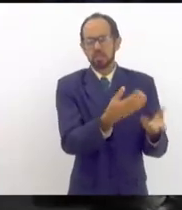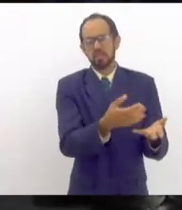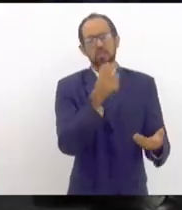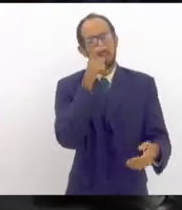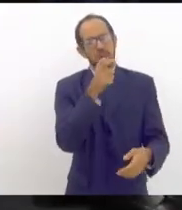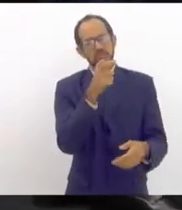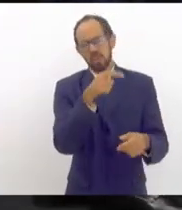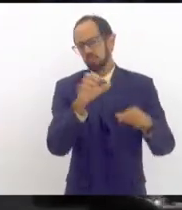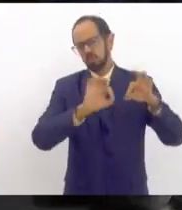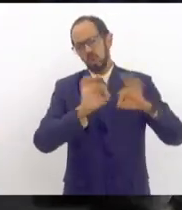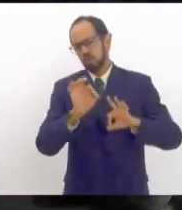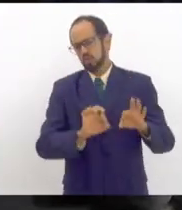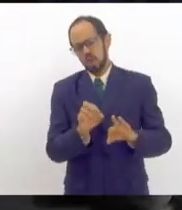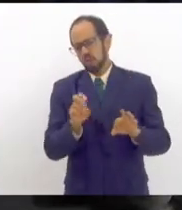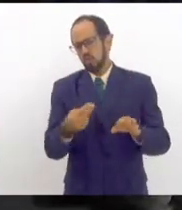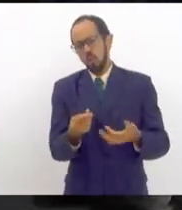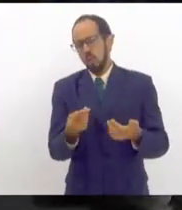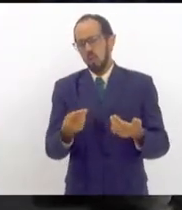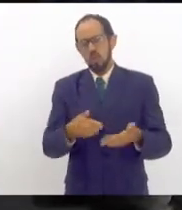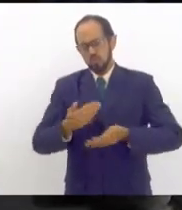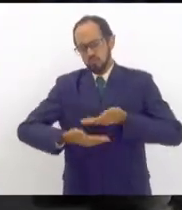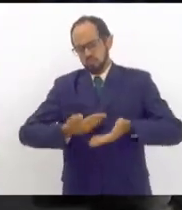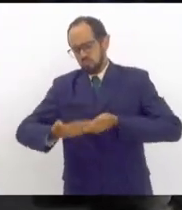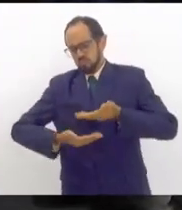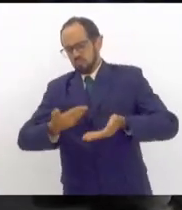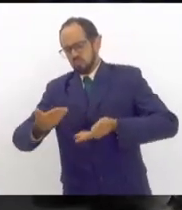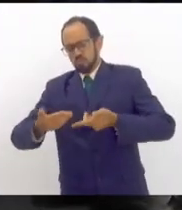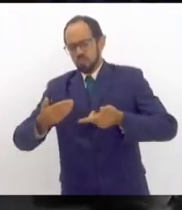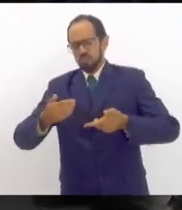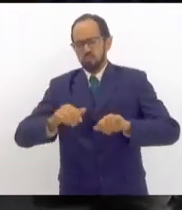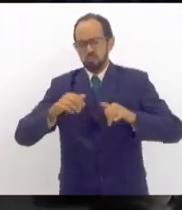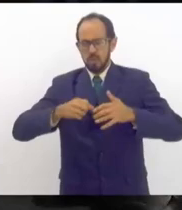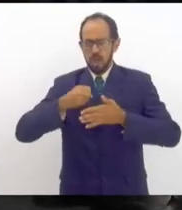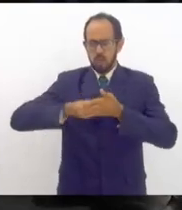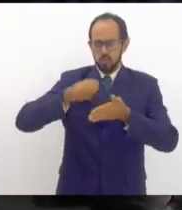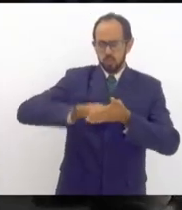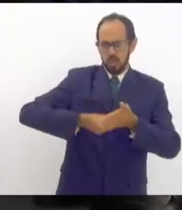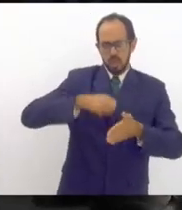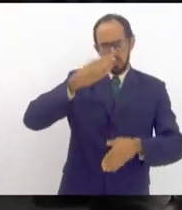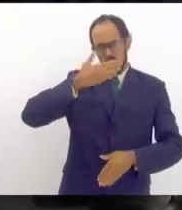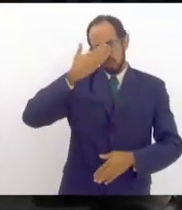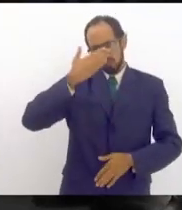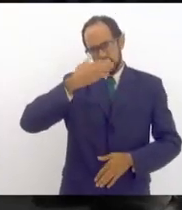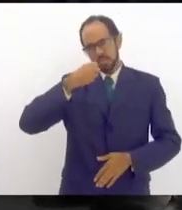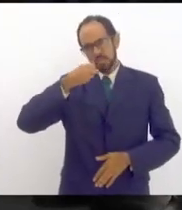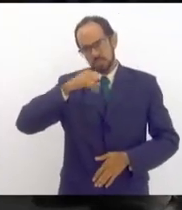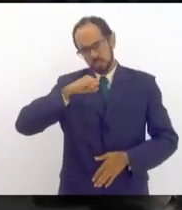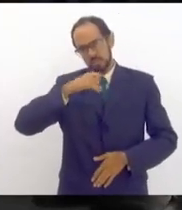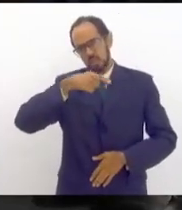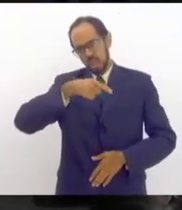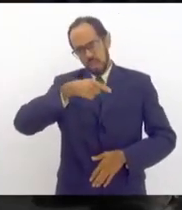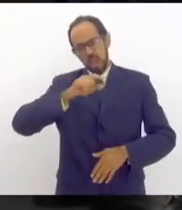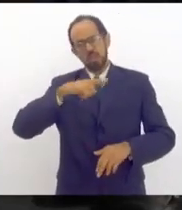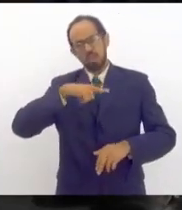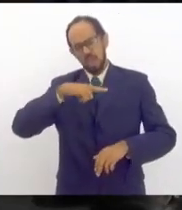social nunca vi ela engajado numa causa do tipo eu não vi e se eu e se ela tiver eu acho que ela pode fazer muito pela comunidade dela